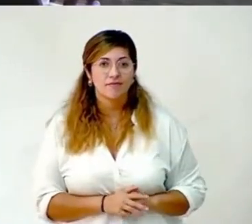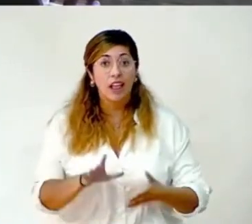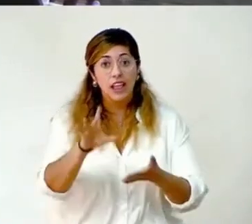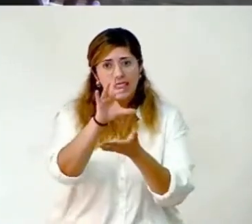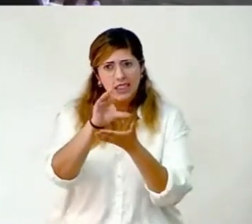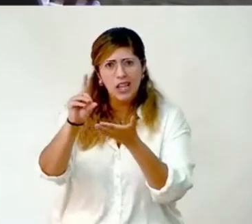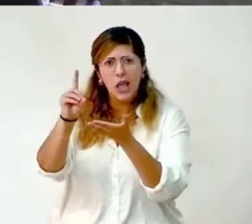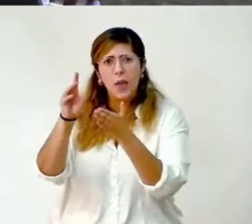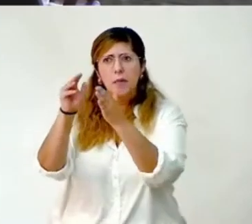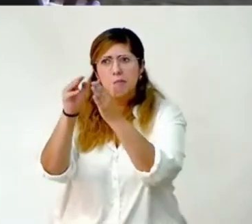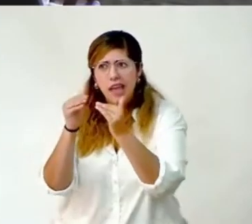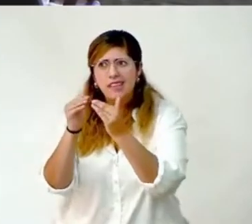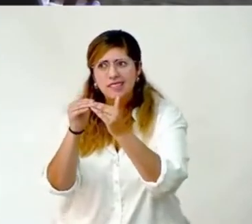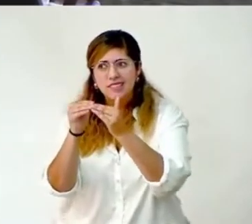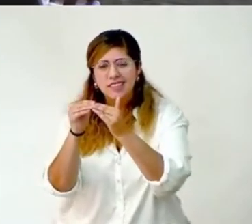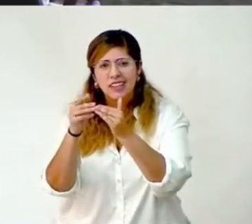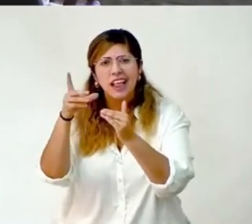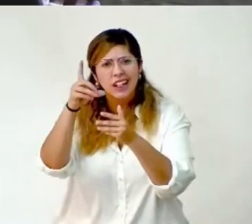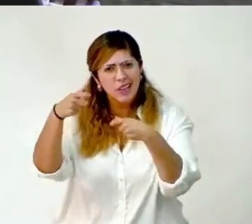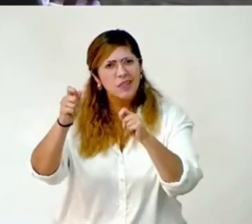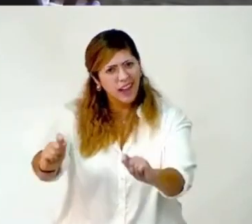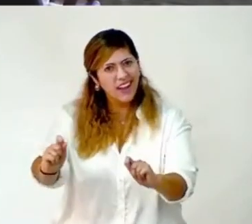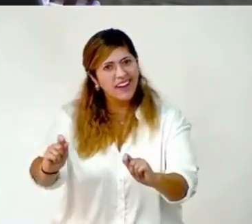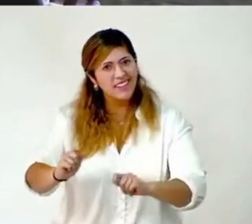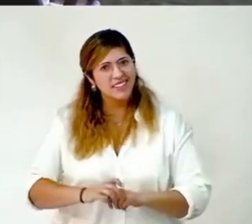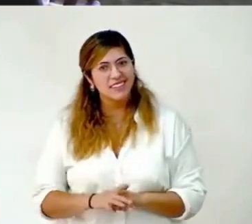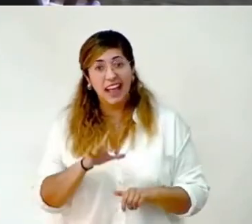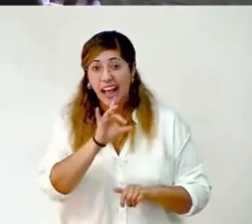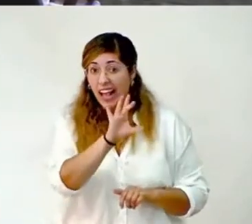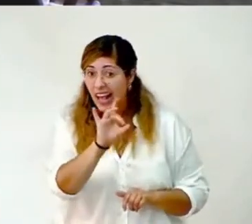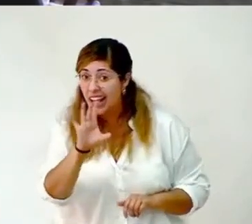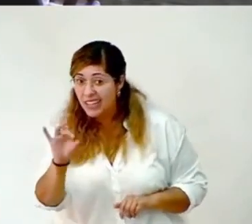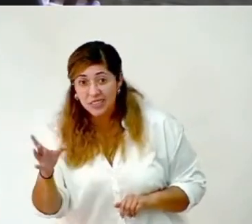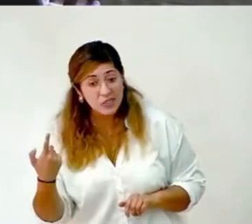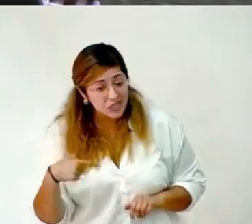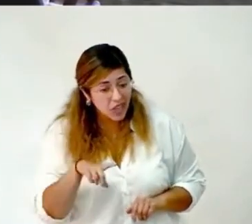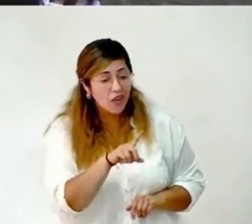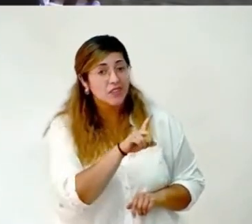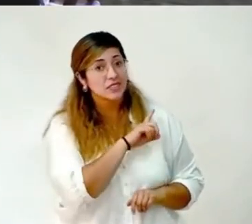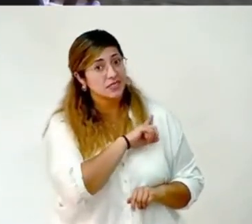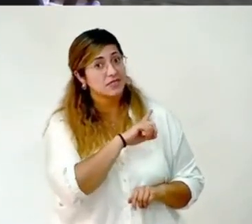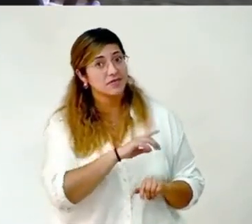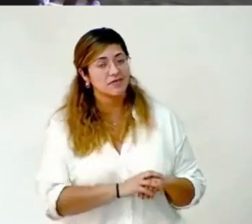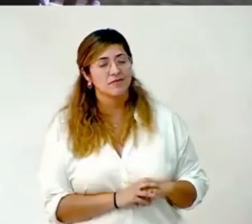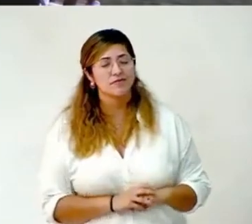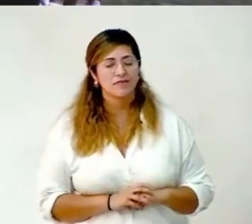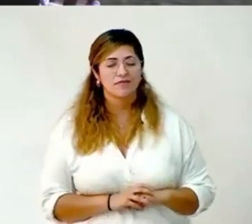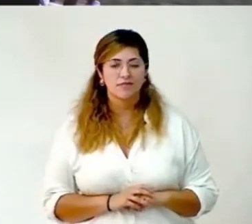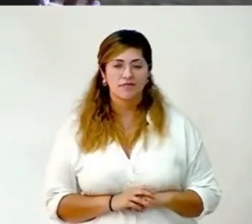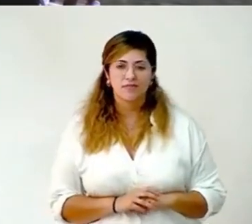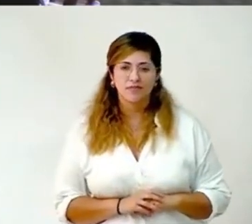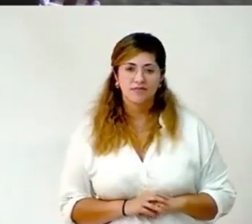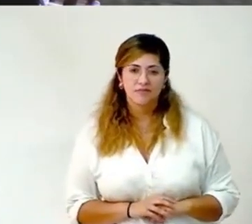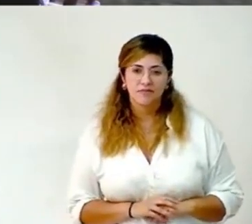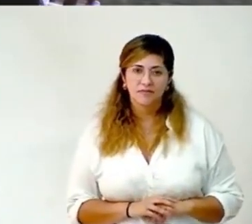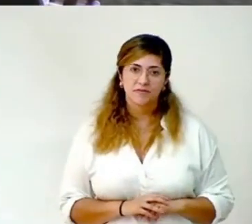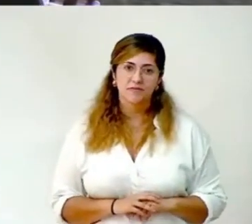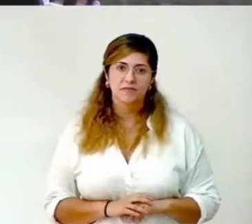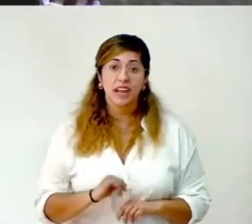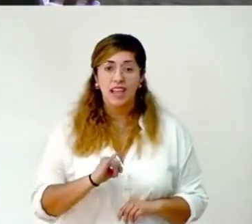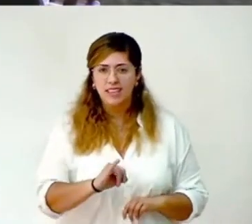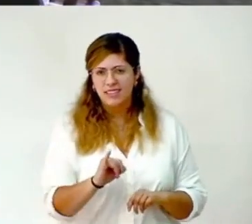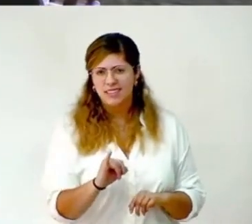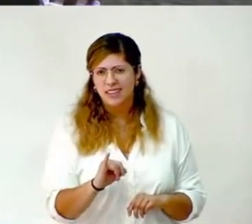Peça, bata, e Deus vai dar a cada um de vocês, a cada um de nós. Se Ele